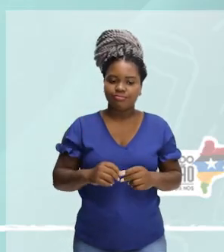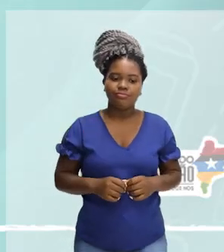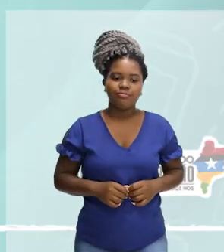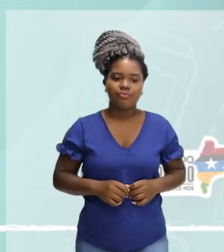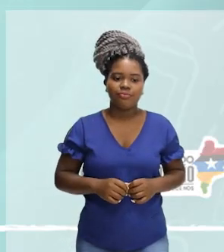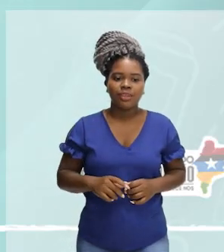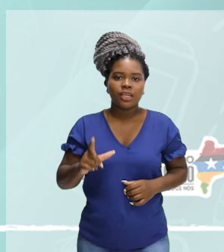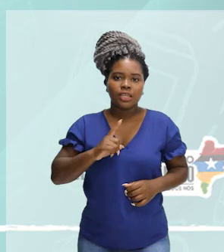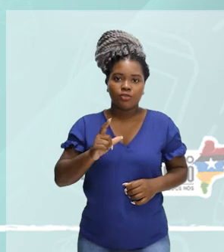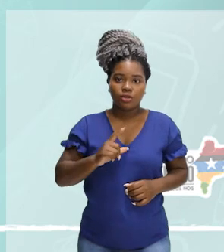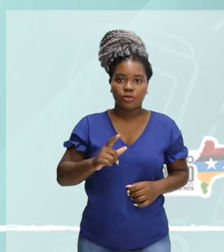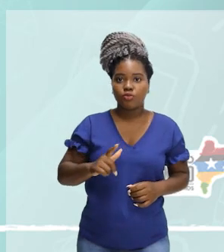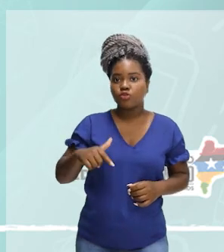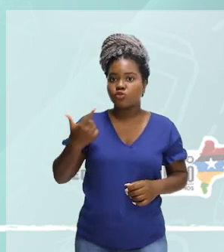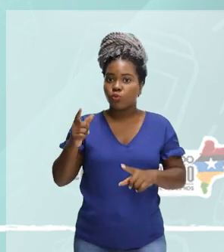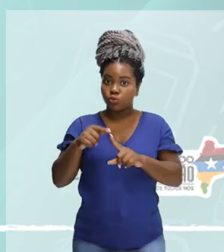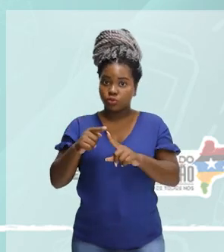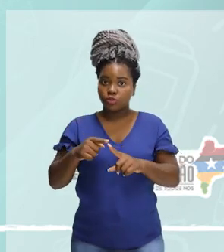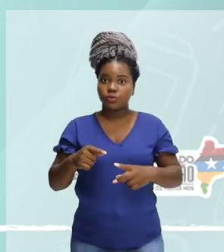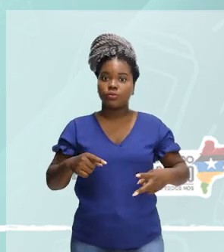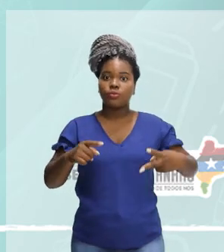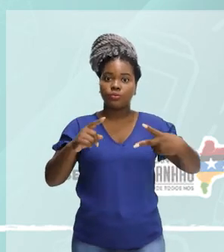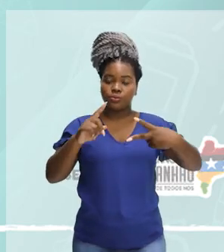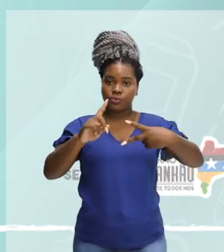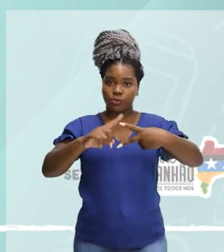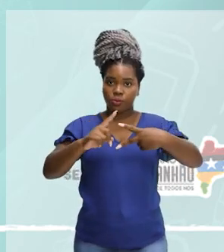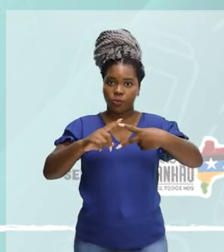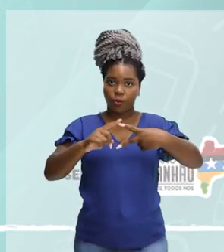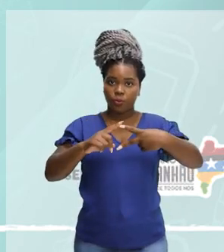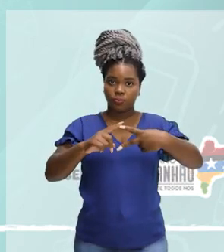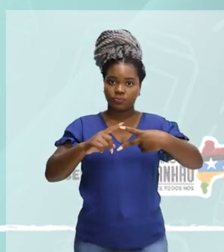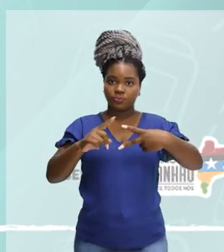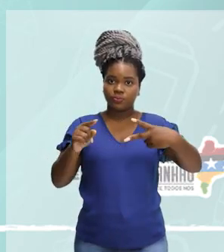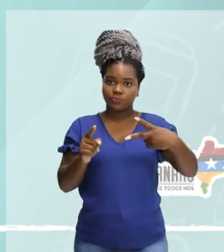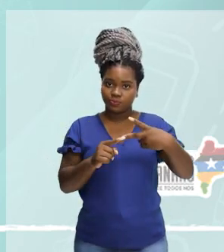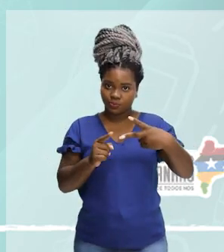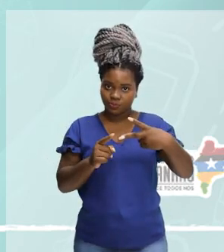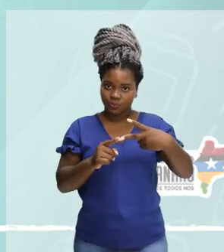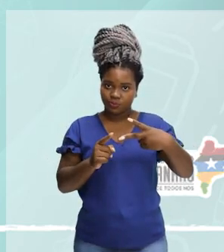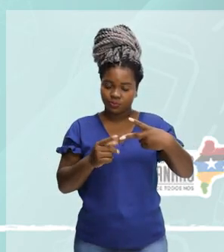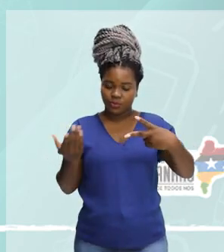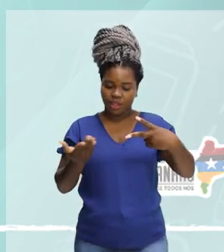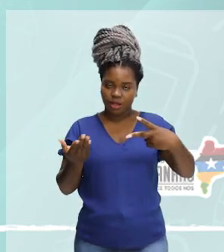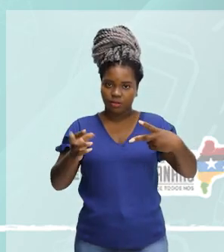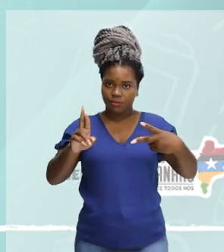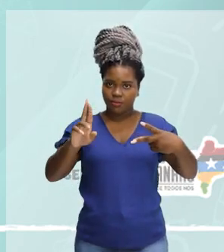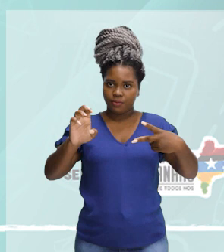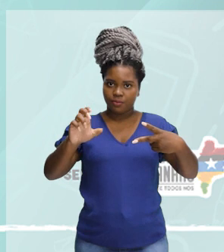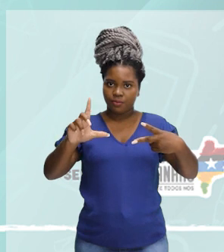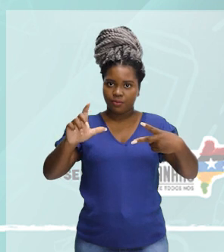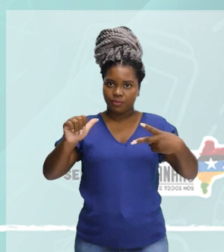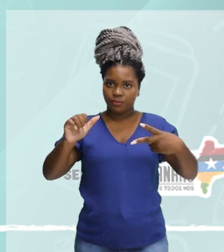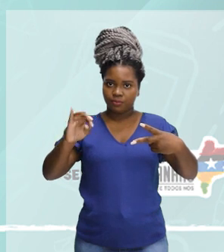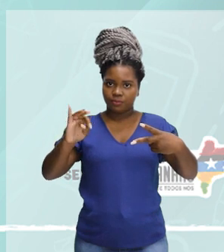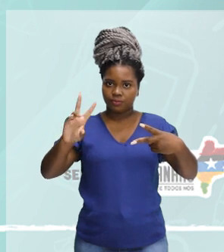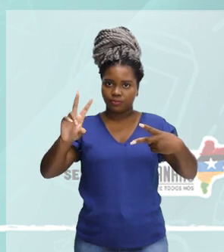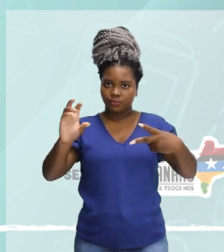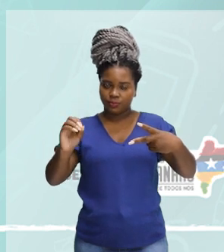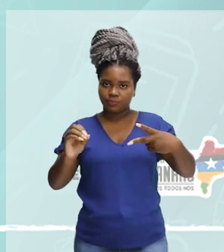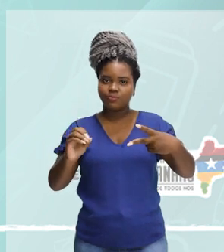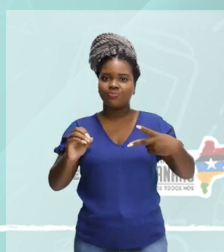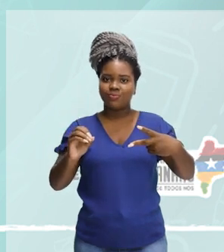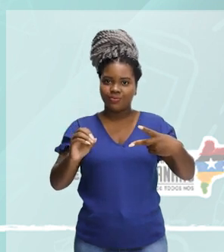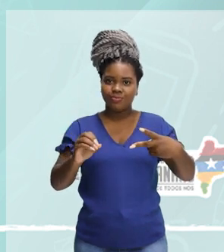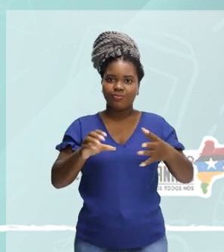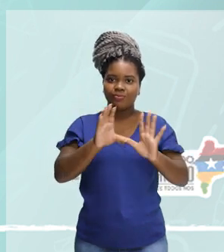Superlativo relativo. Nós estávamos estudando o absoluto, vamos ver agora o relativo. Então, expressa a qualidade